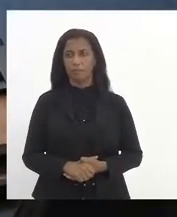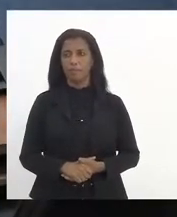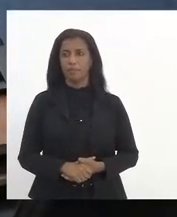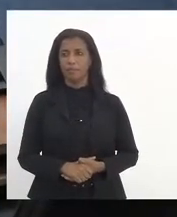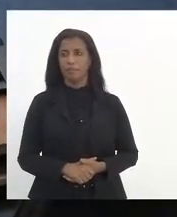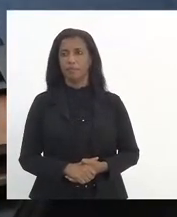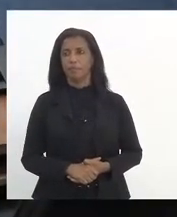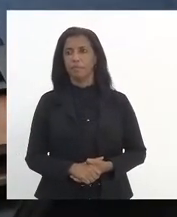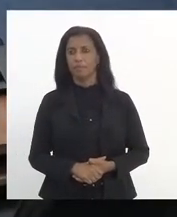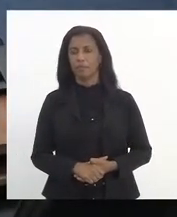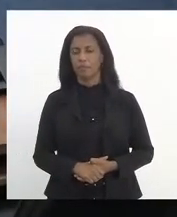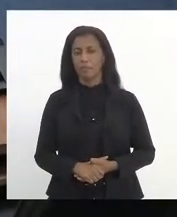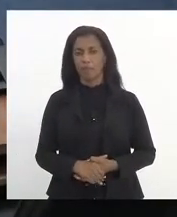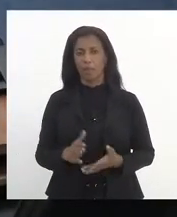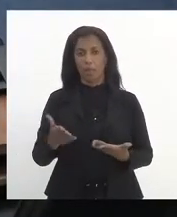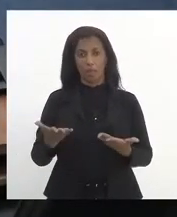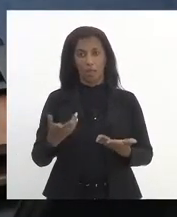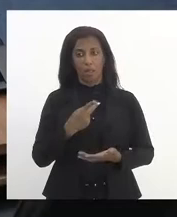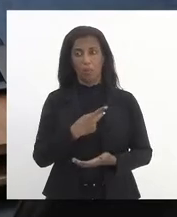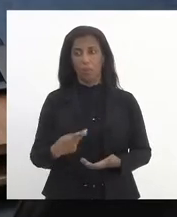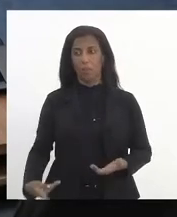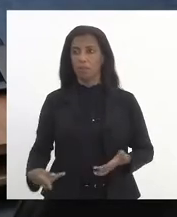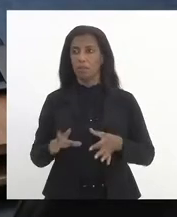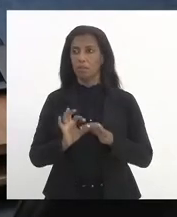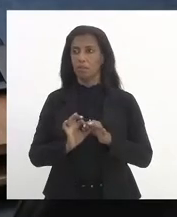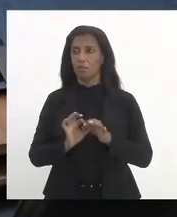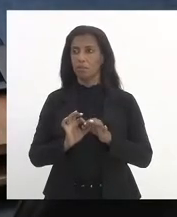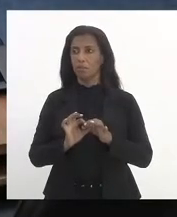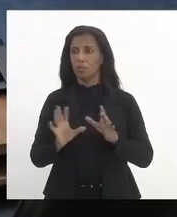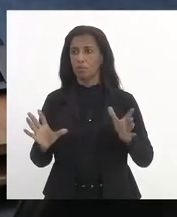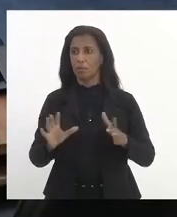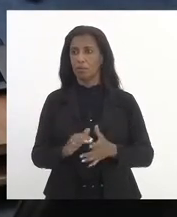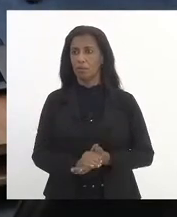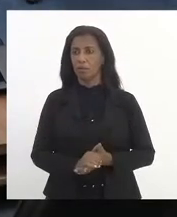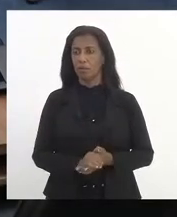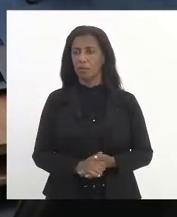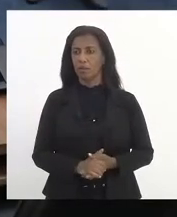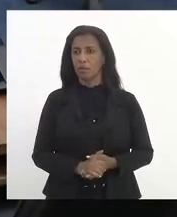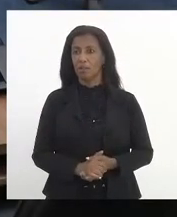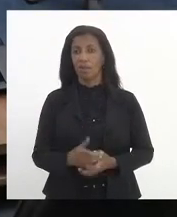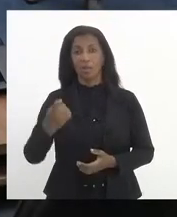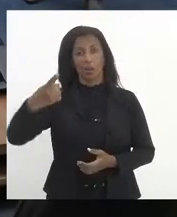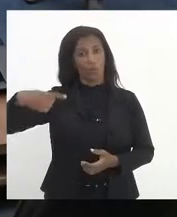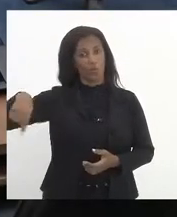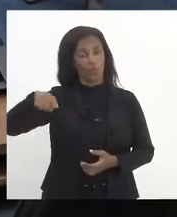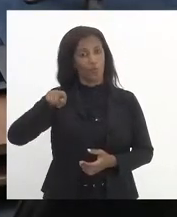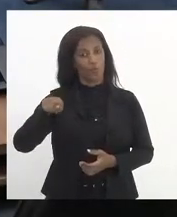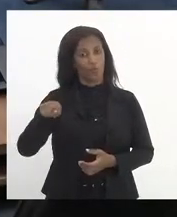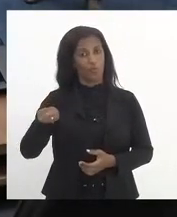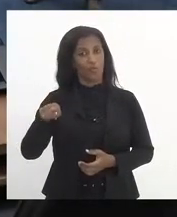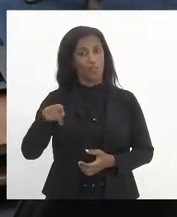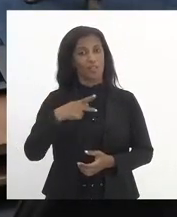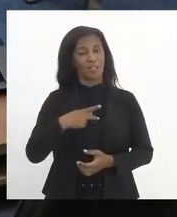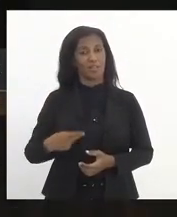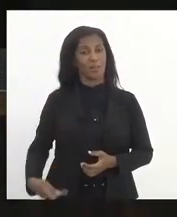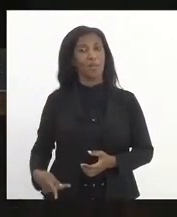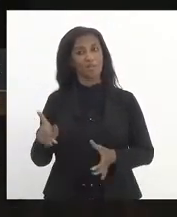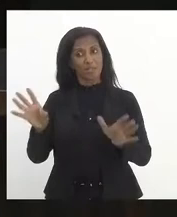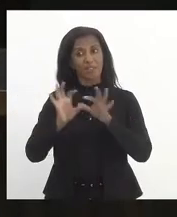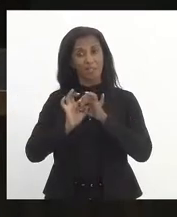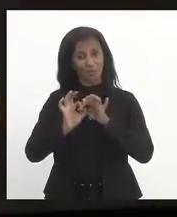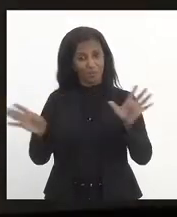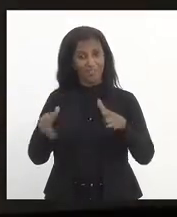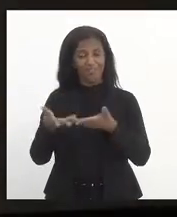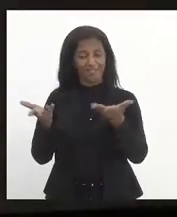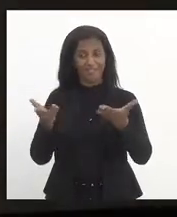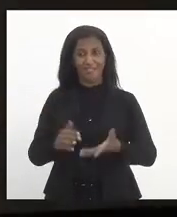Vossa Excelência me autoriza que eu... Não, que Vossa só Excelência seja é o pública. Presidente da Comissão de Constituição. Não, senhor presidente, eu estou lhe pedindo... Vossa Excelência está autorizado. Não,